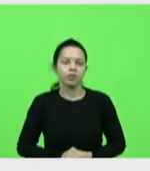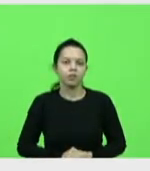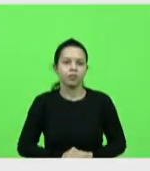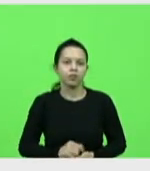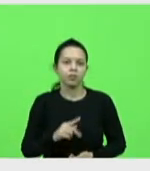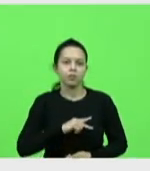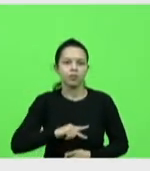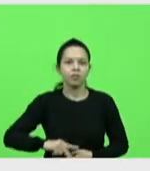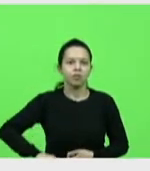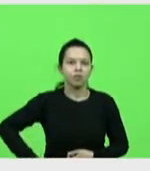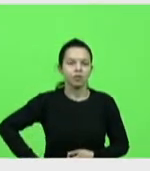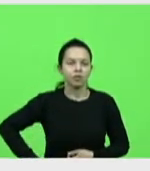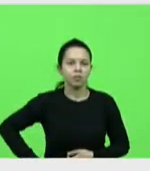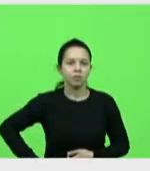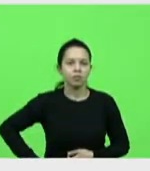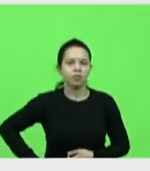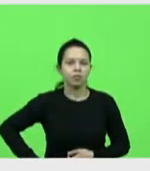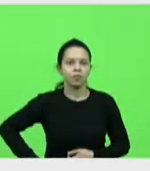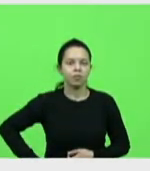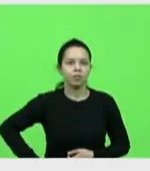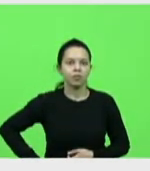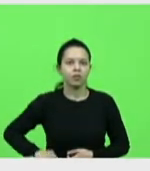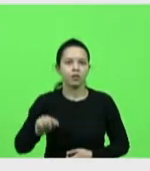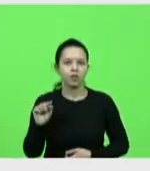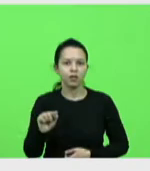presidente da casa, deputado,